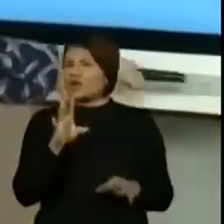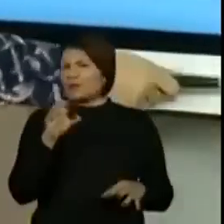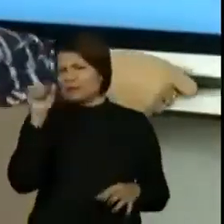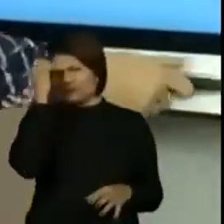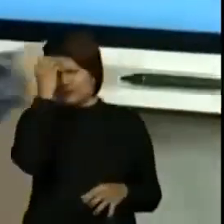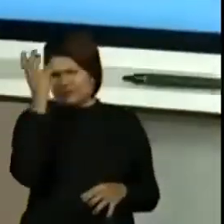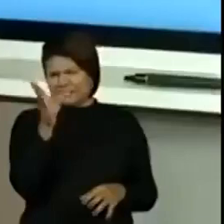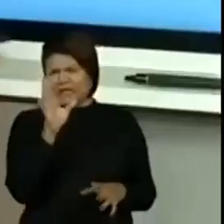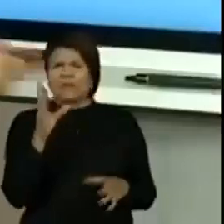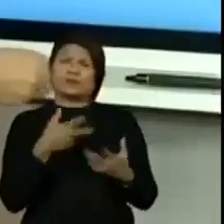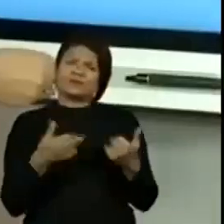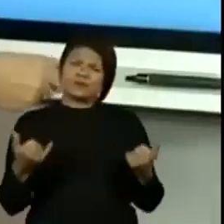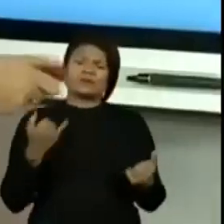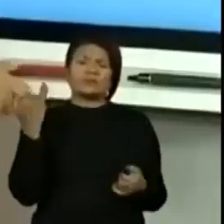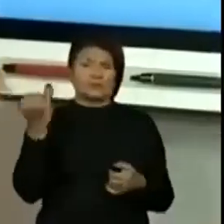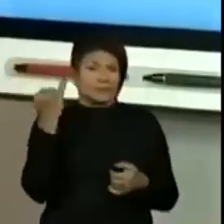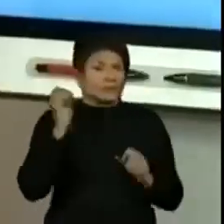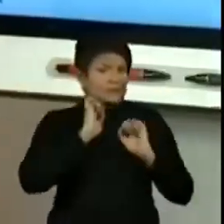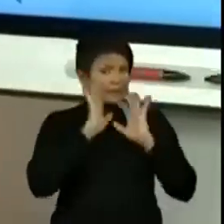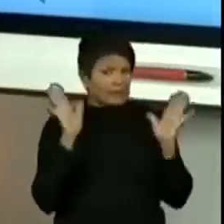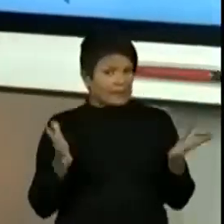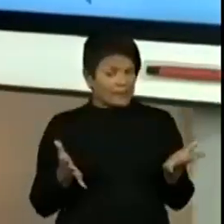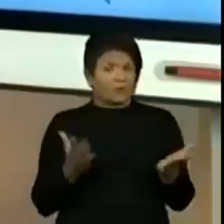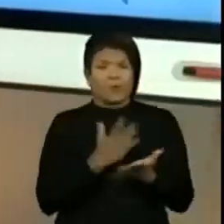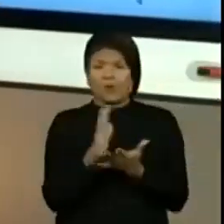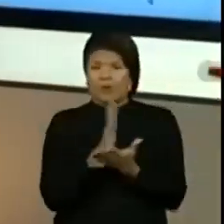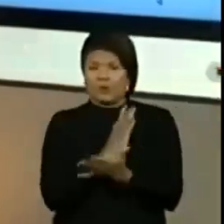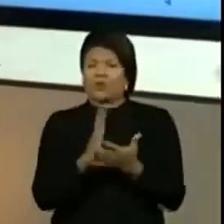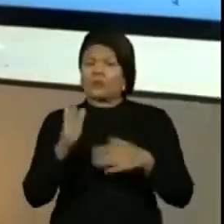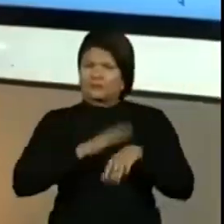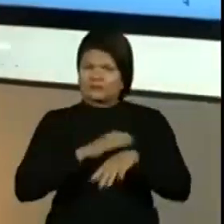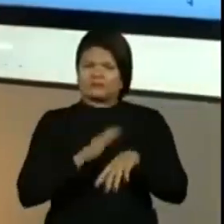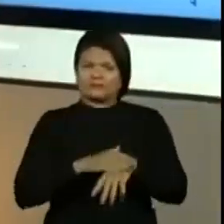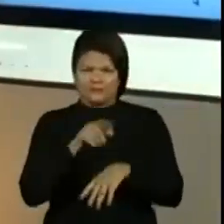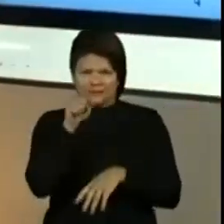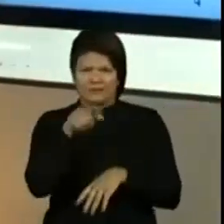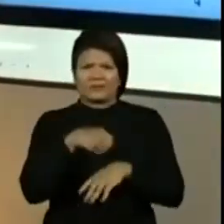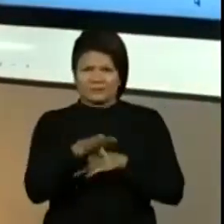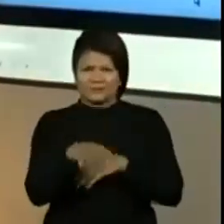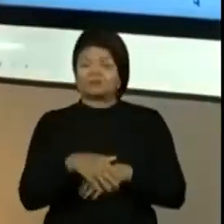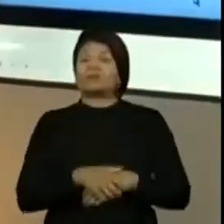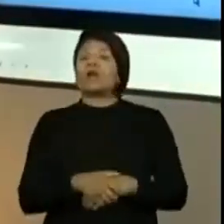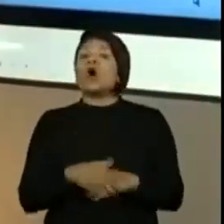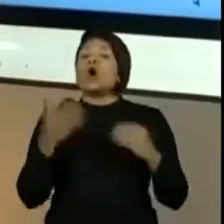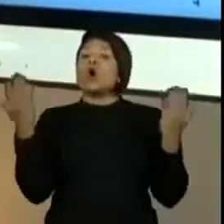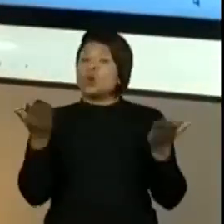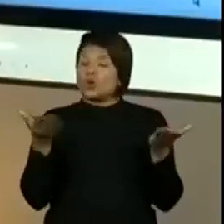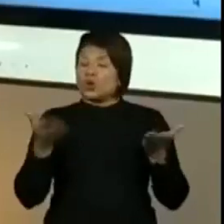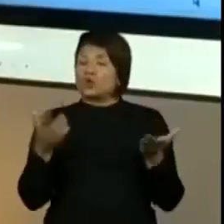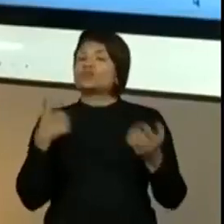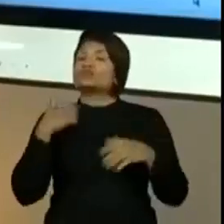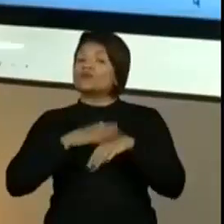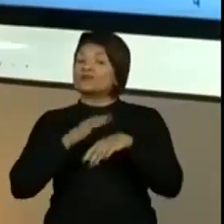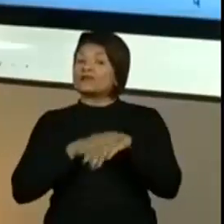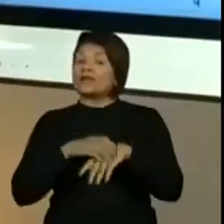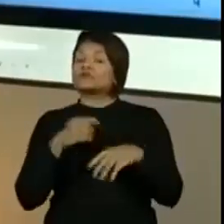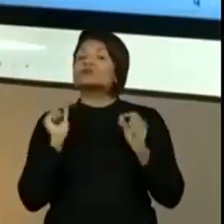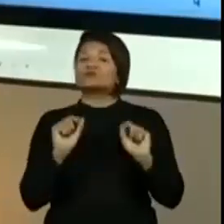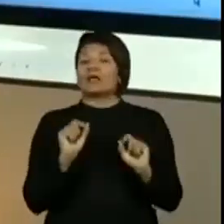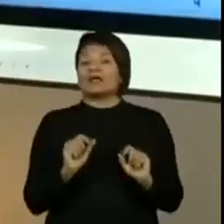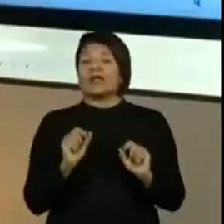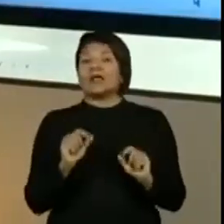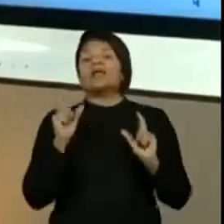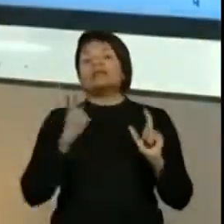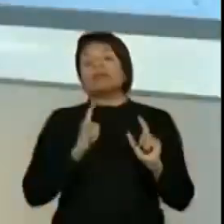lembrarmos coisas importantes e, claro, algumas tarefas para vocês. Nós hoje fizemos o quê? Exploramos os padrões